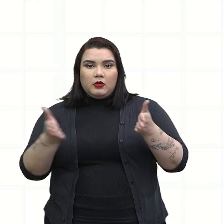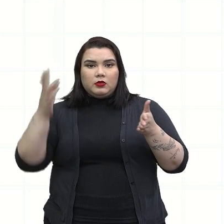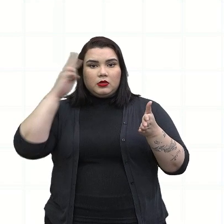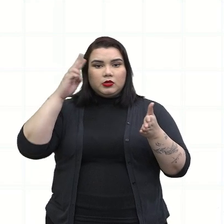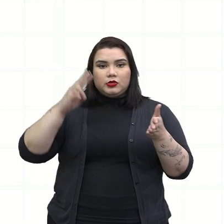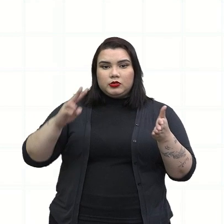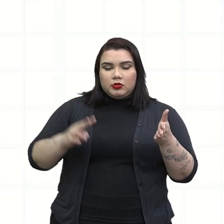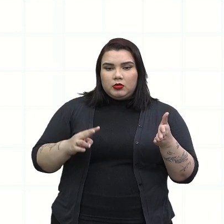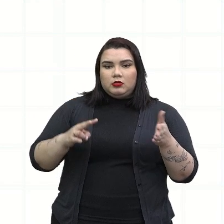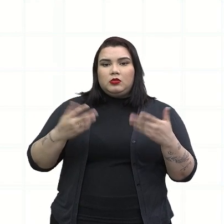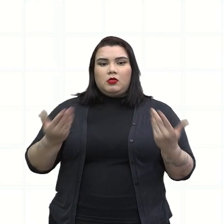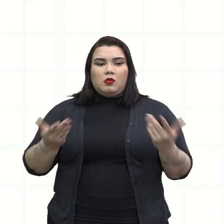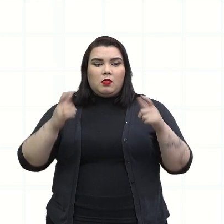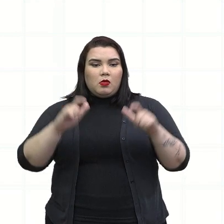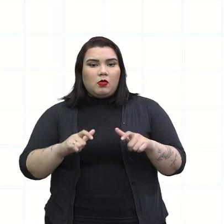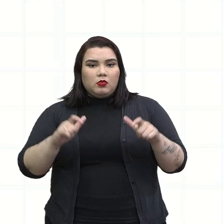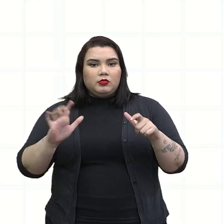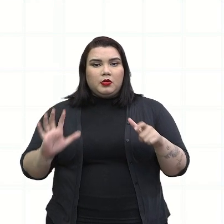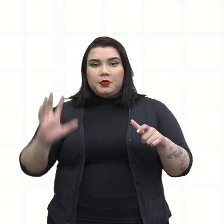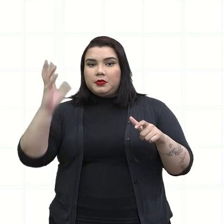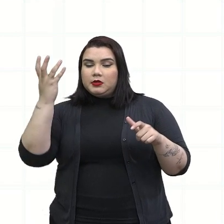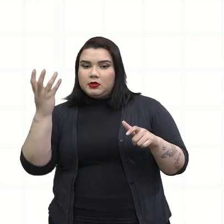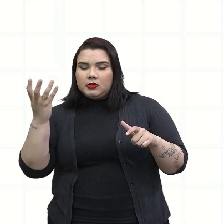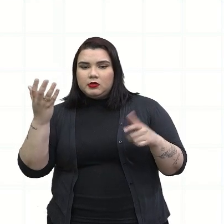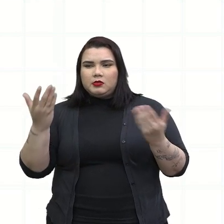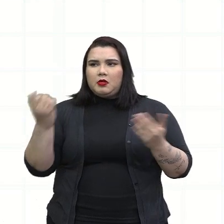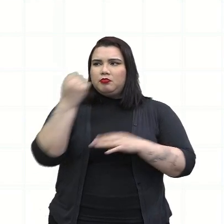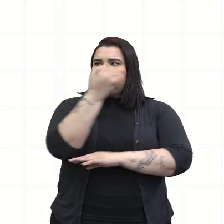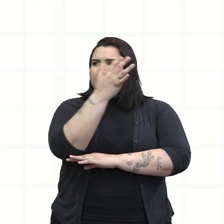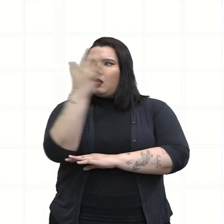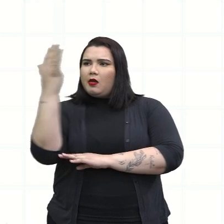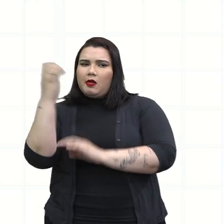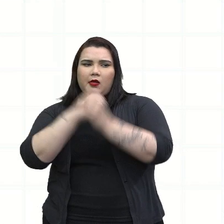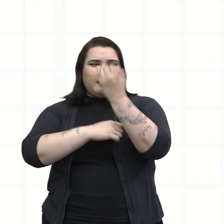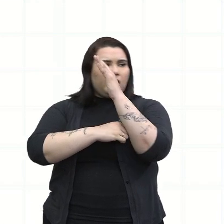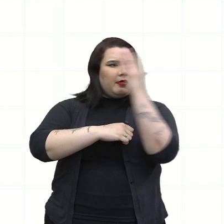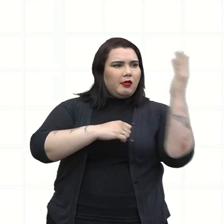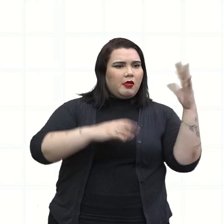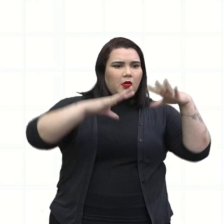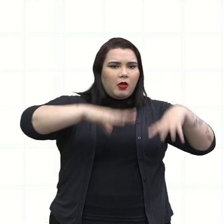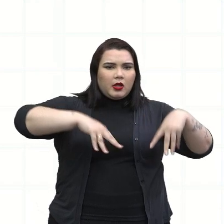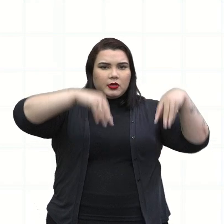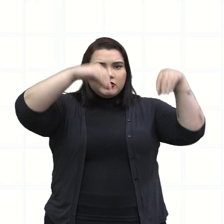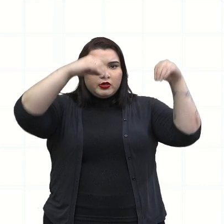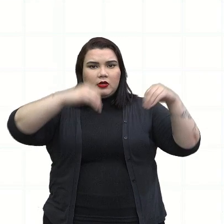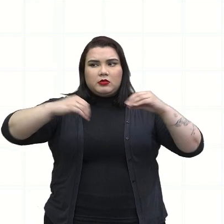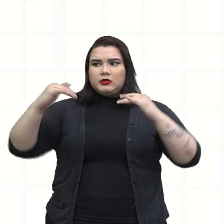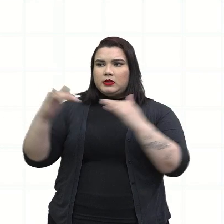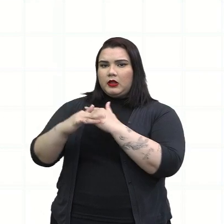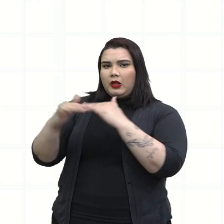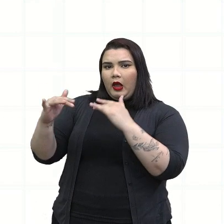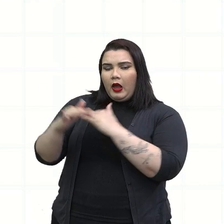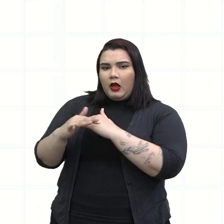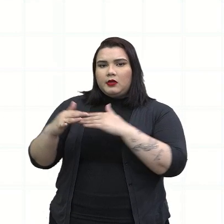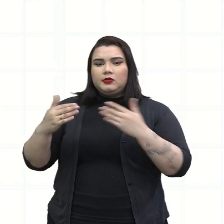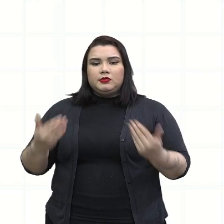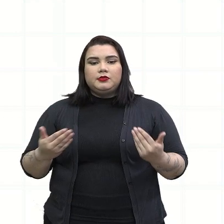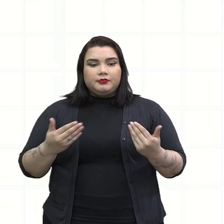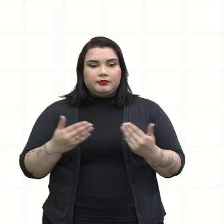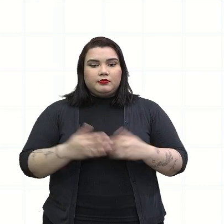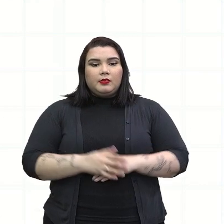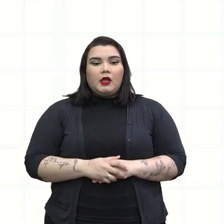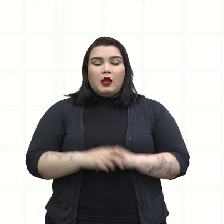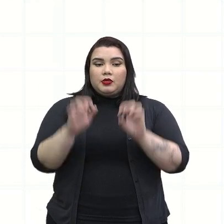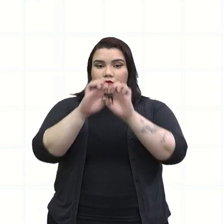história, onde aconteceu, né? Numa floresta, num castelo, numa cidade. A estrutura da narração